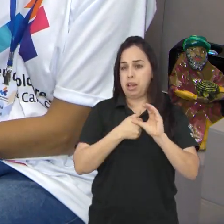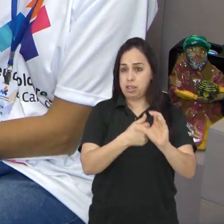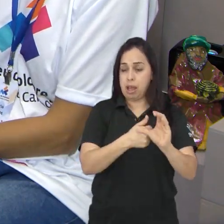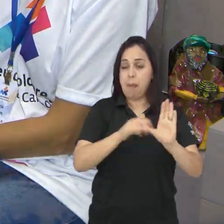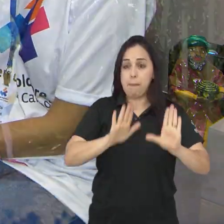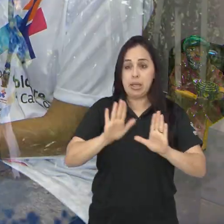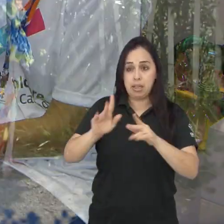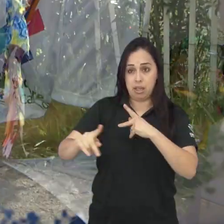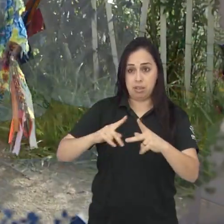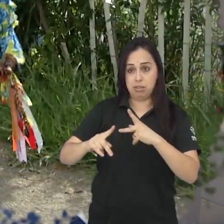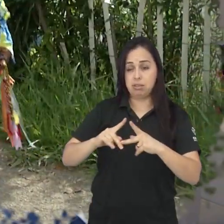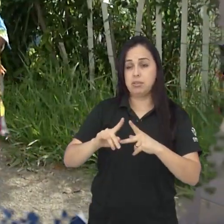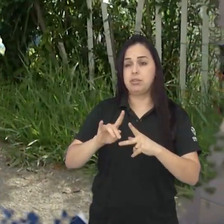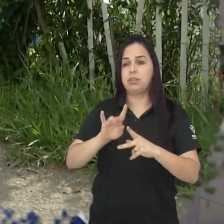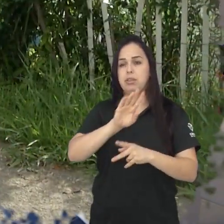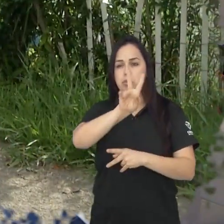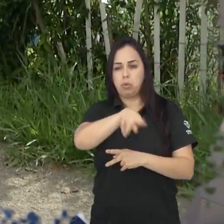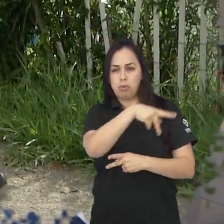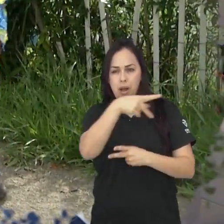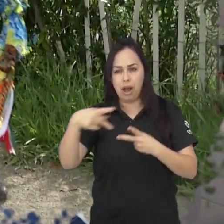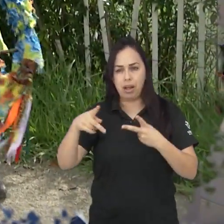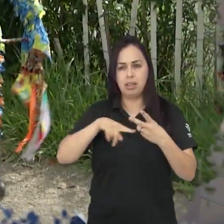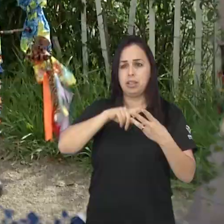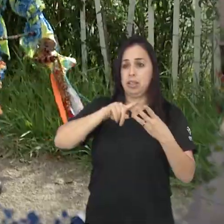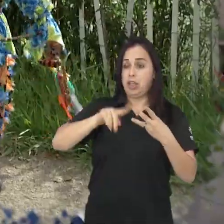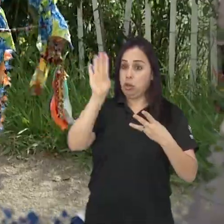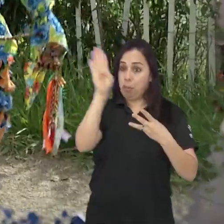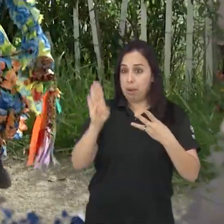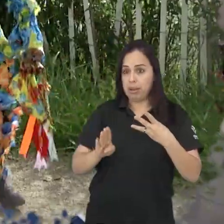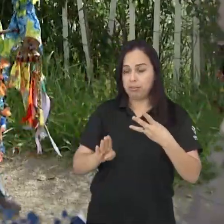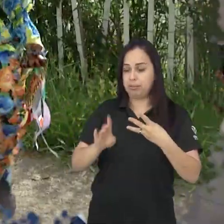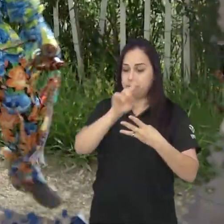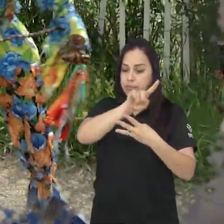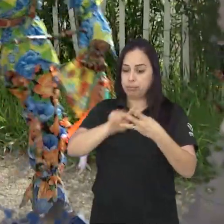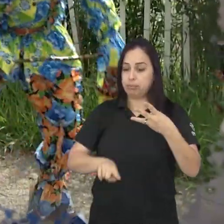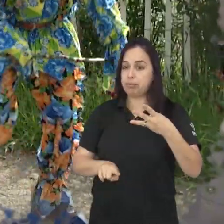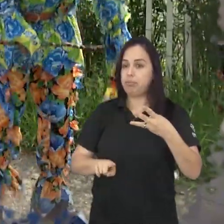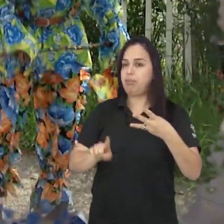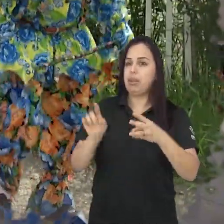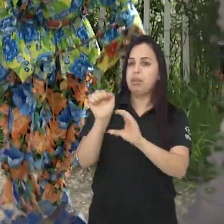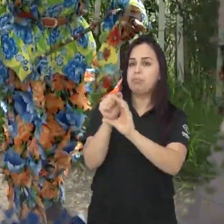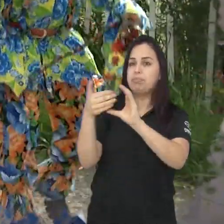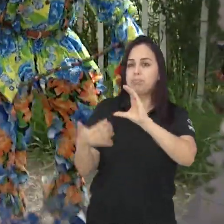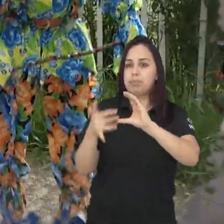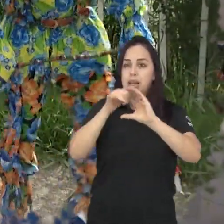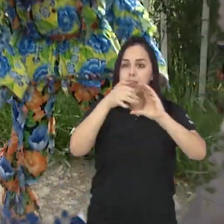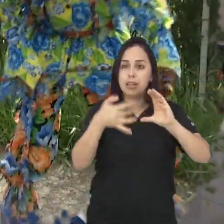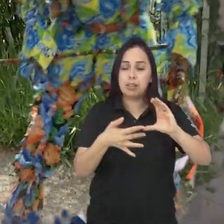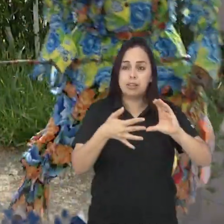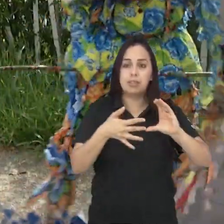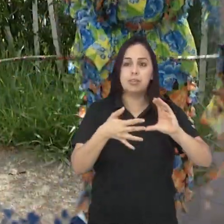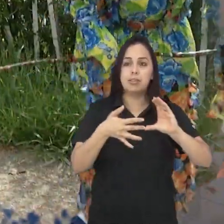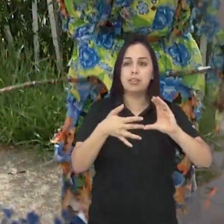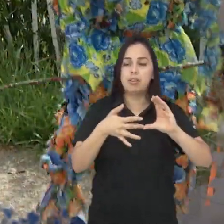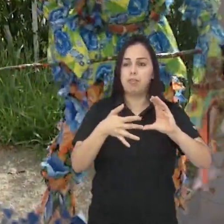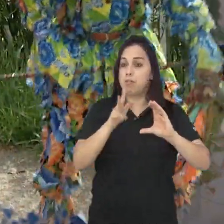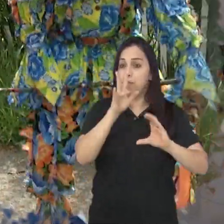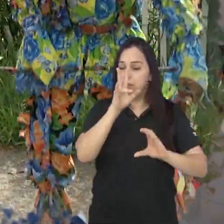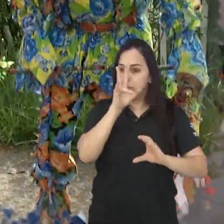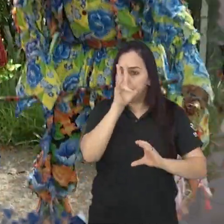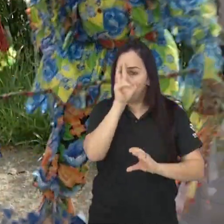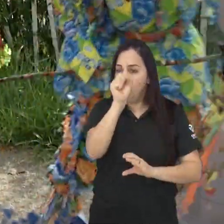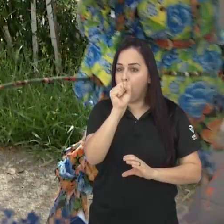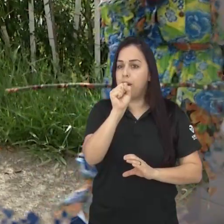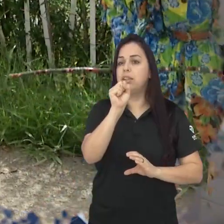Porém, em São José dos Campos, no Vale do Paraíba e no Brasil, a gente tem características culturais fortes,